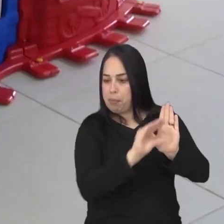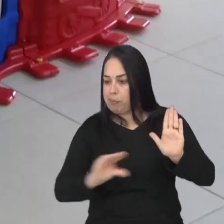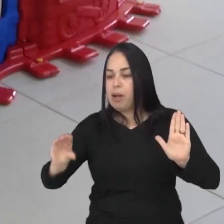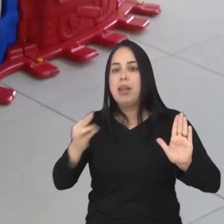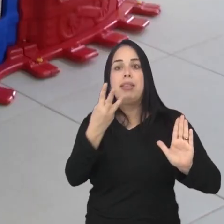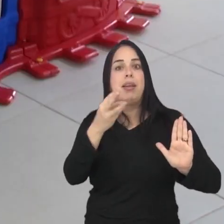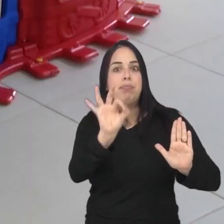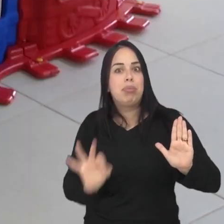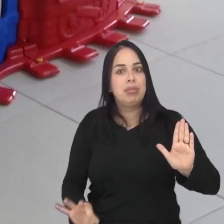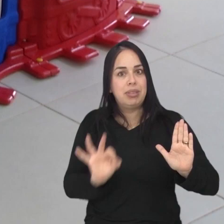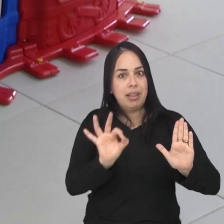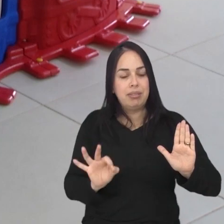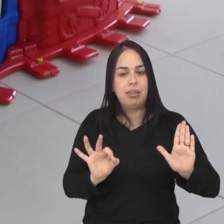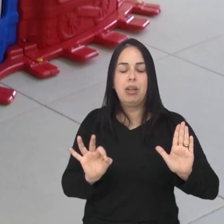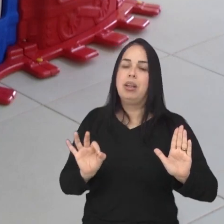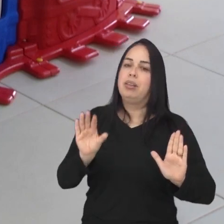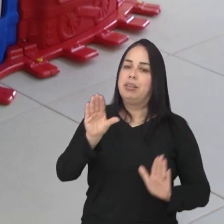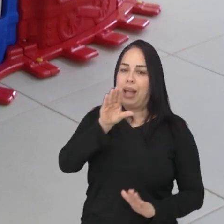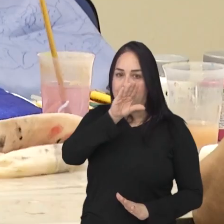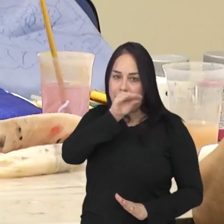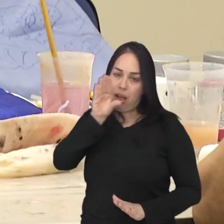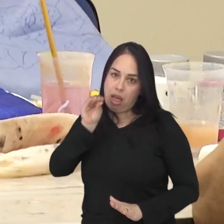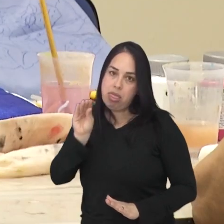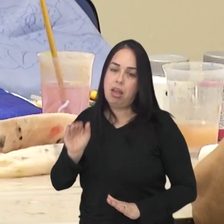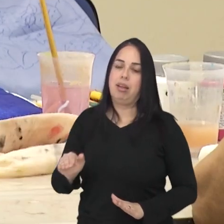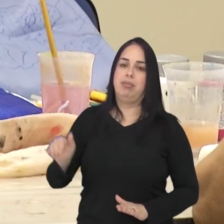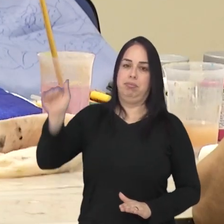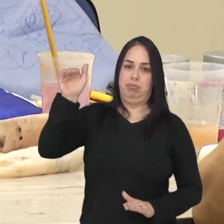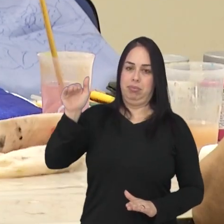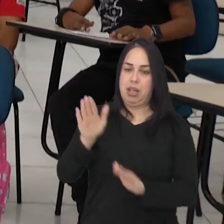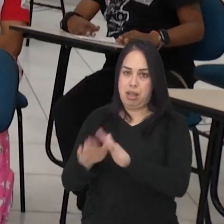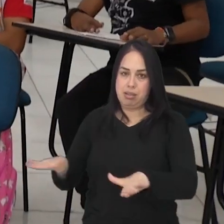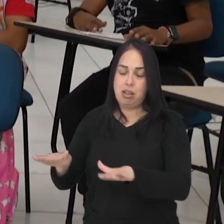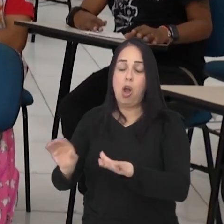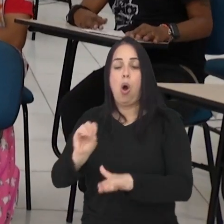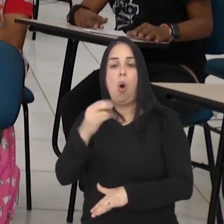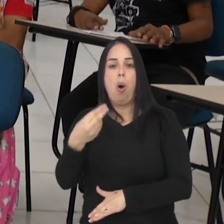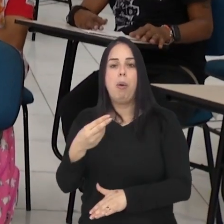imposto, o da criança e do adolescente ou do idoso.